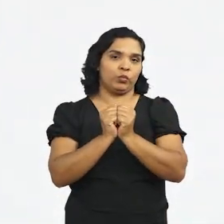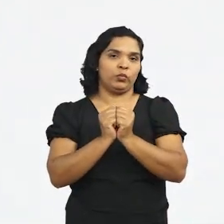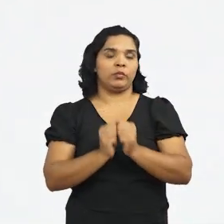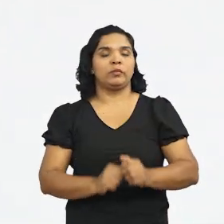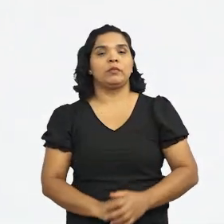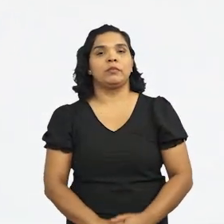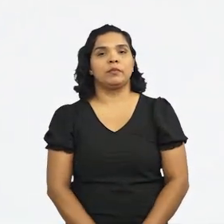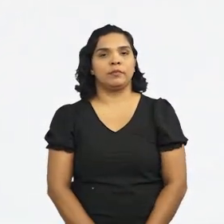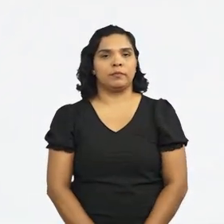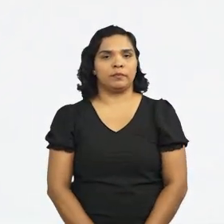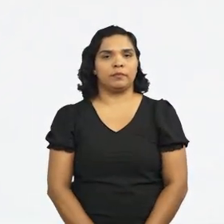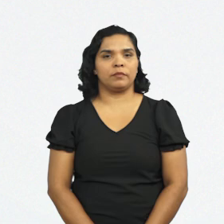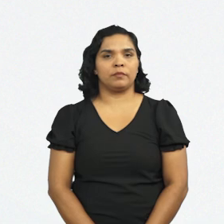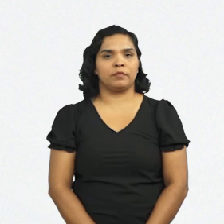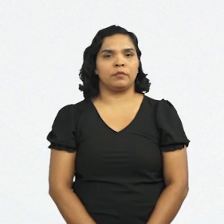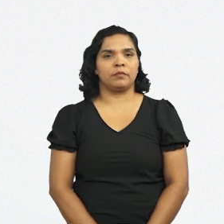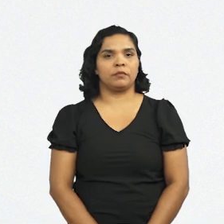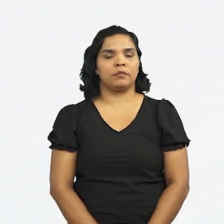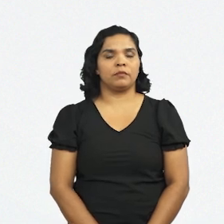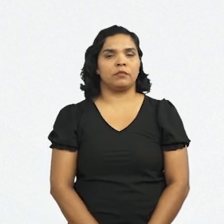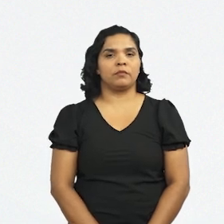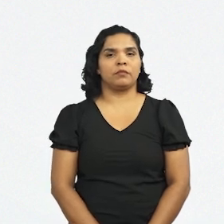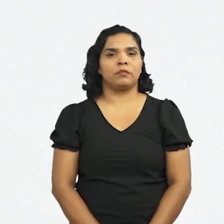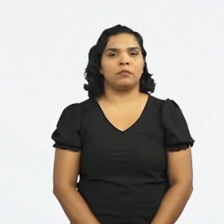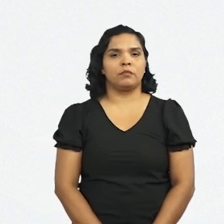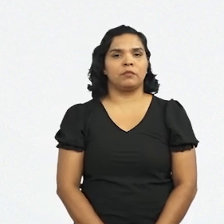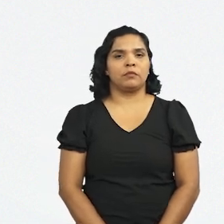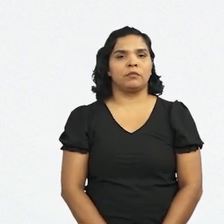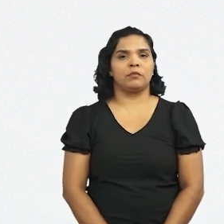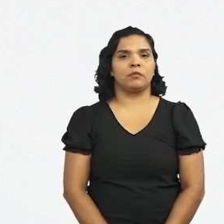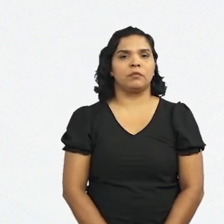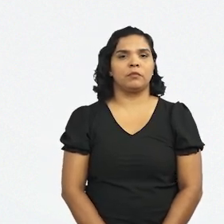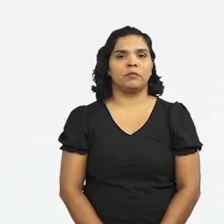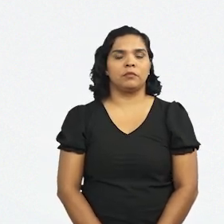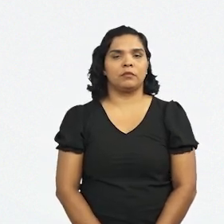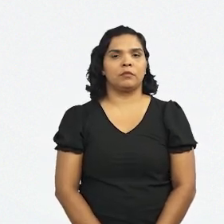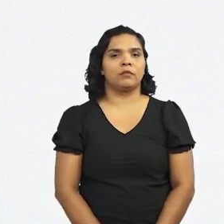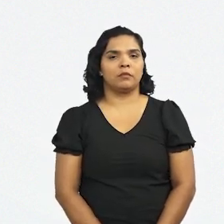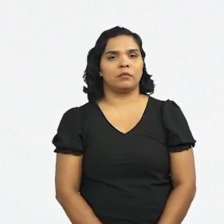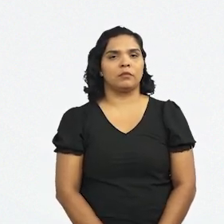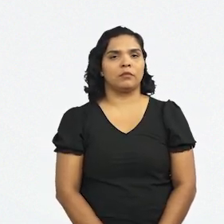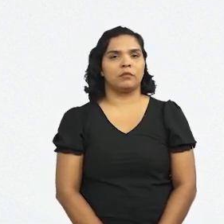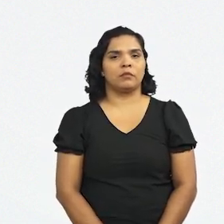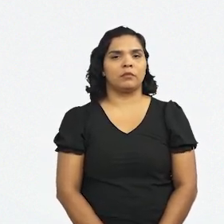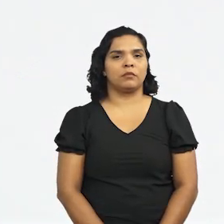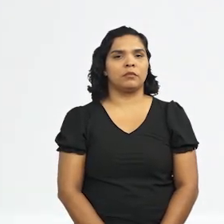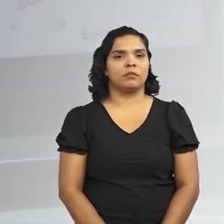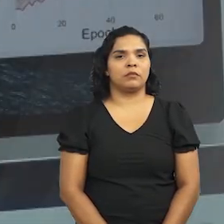Thank you.